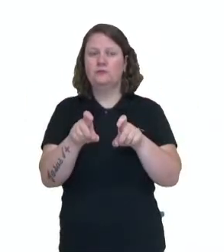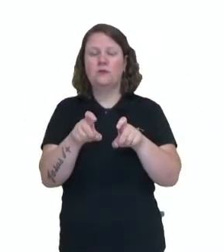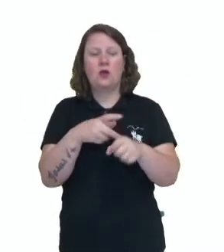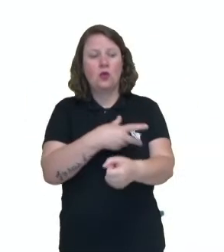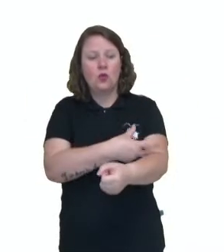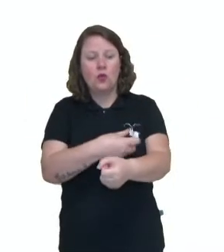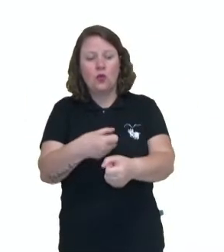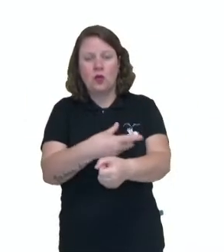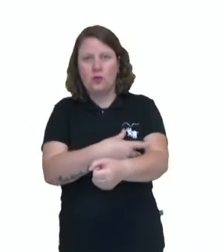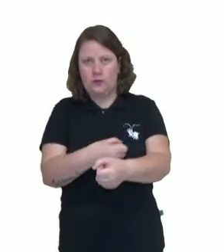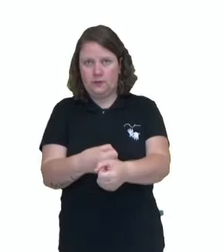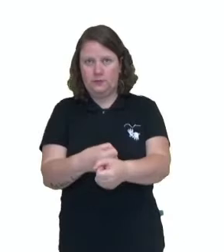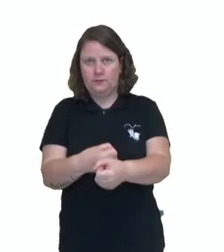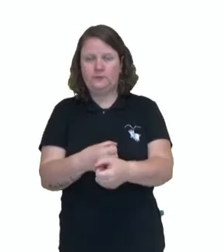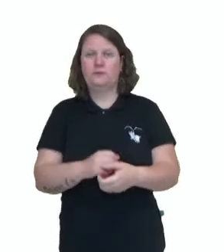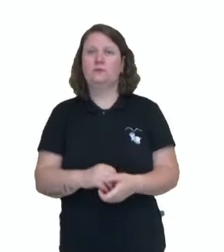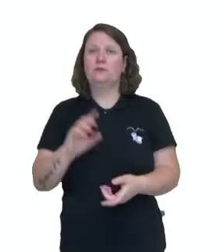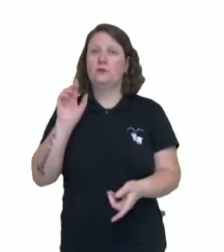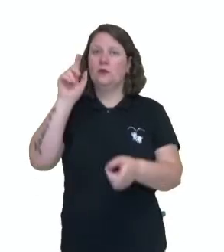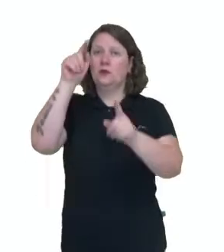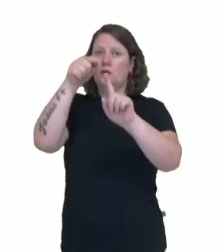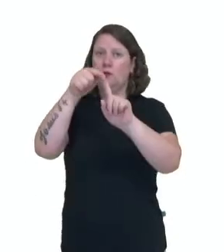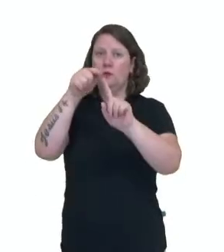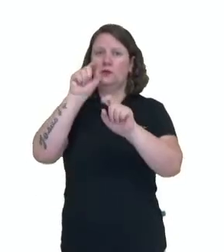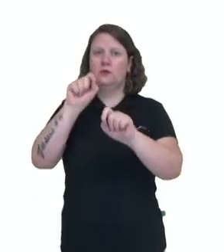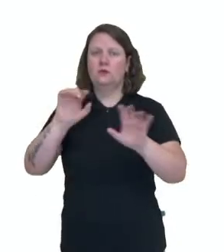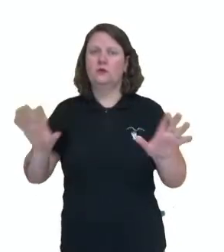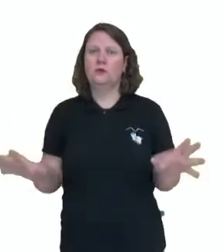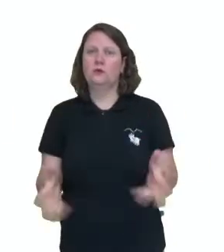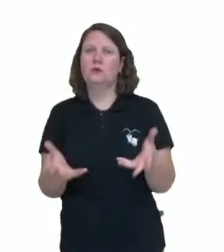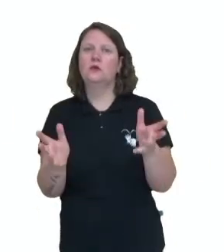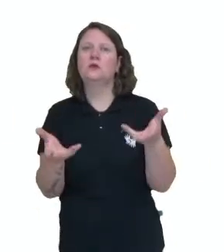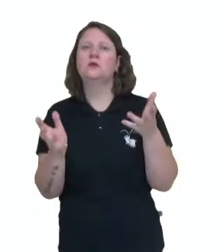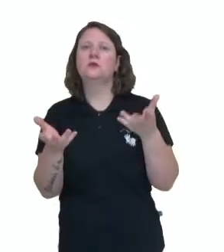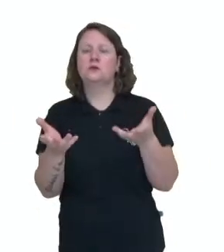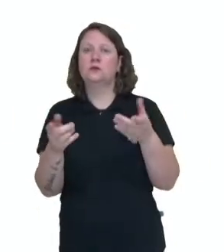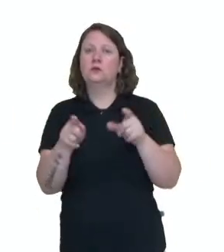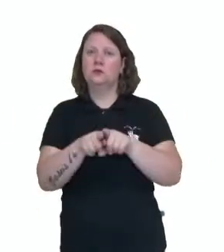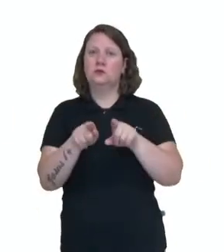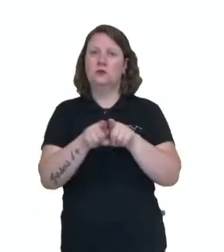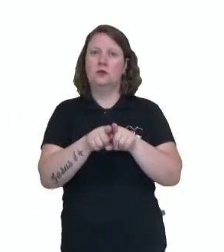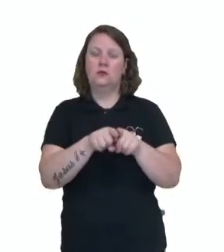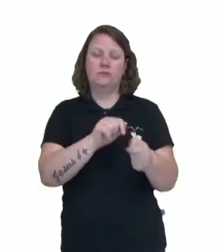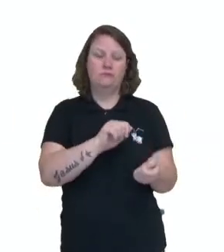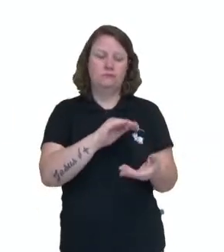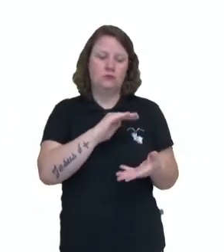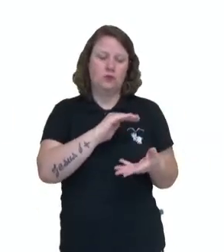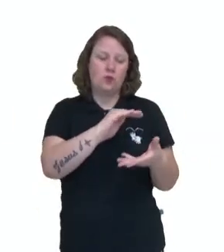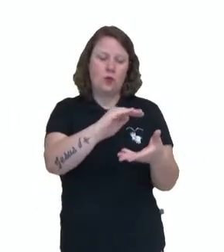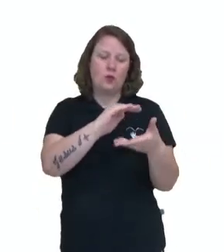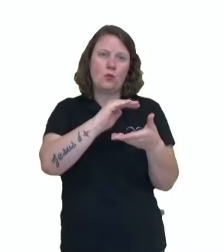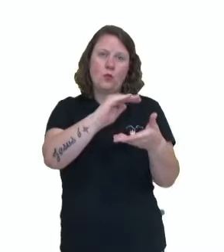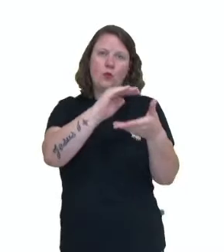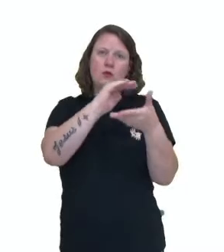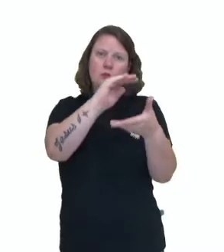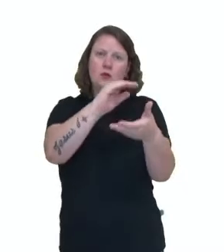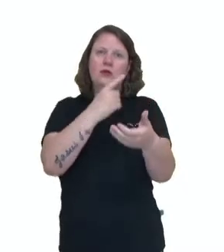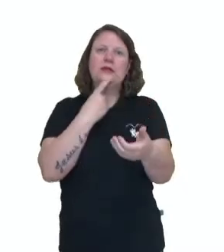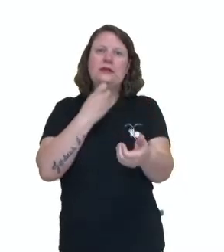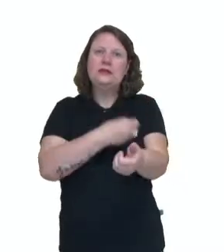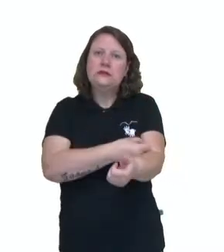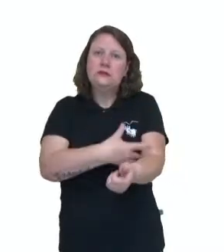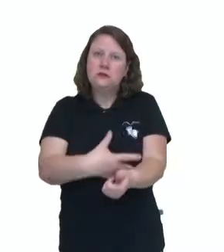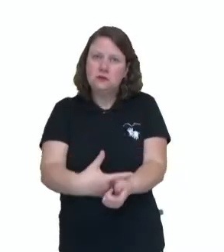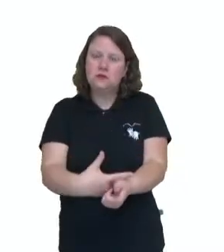total. O objetivo da ação é promover a manutenção dos estoques de bolsa de sangue do Estado, já